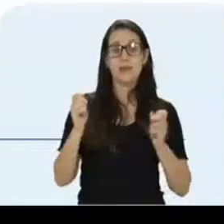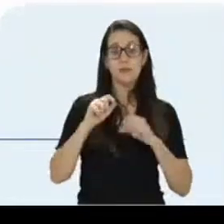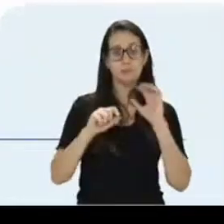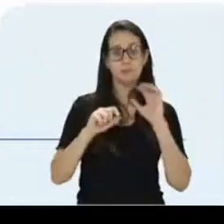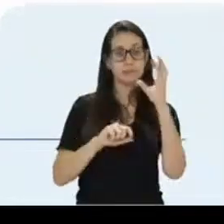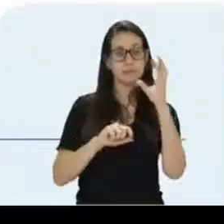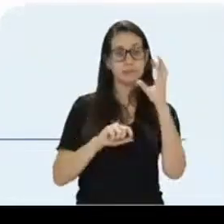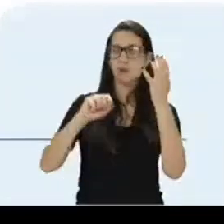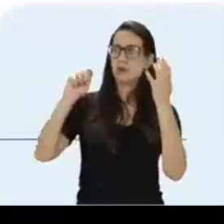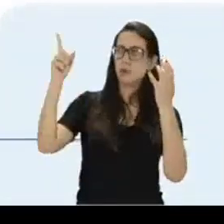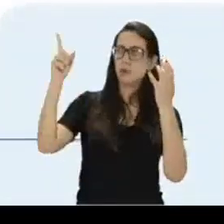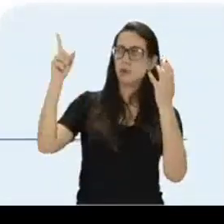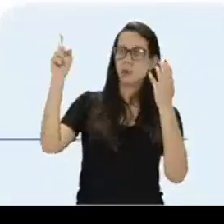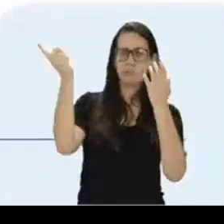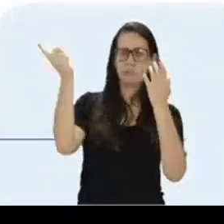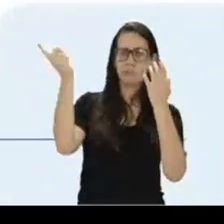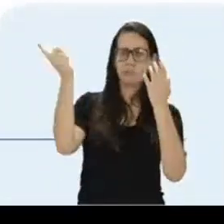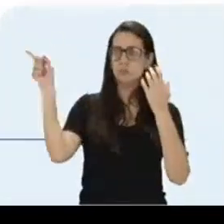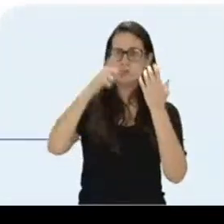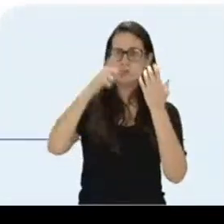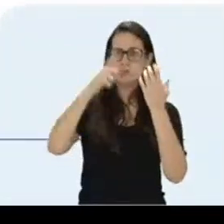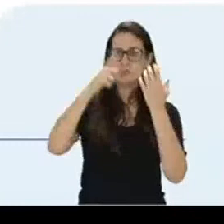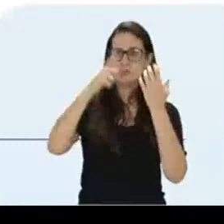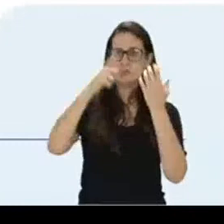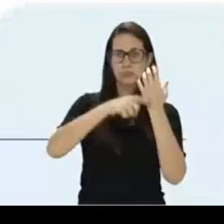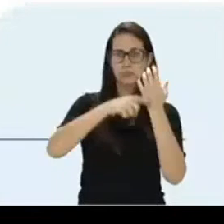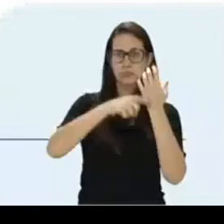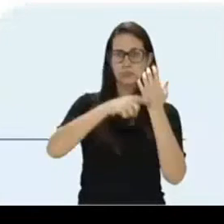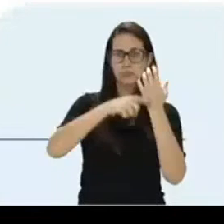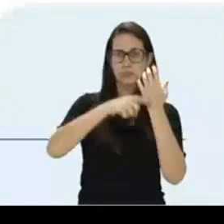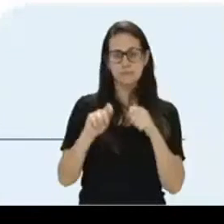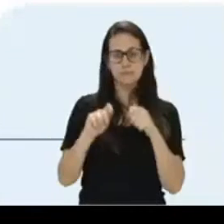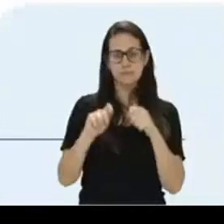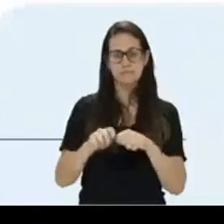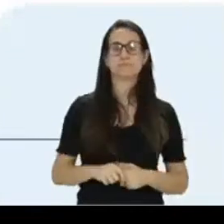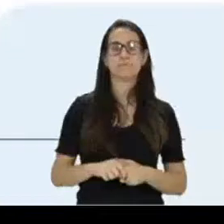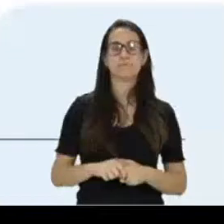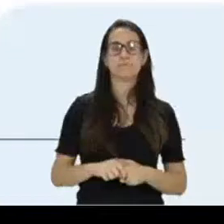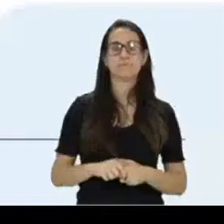são organelas citoplasmáticas que elas são grandes e que possuem, então, material genético.